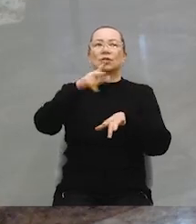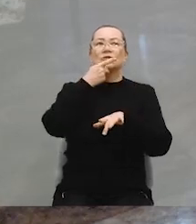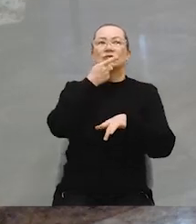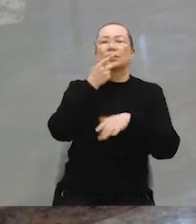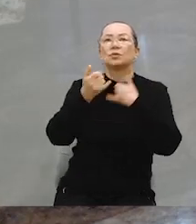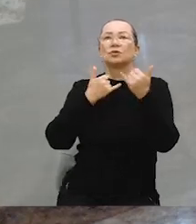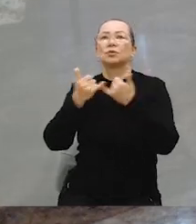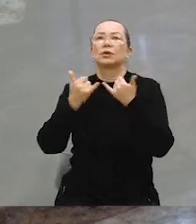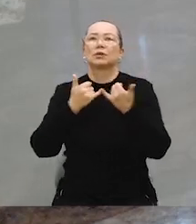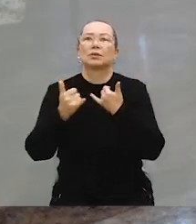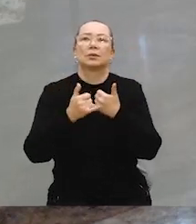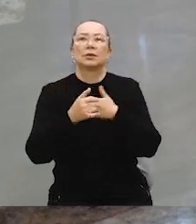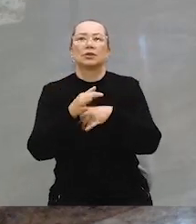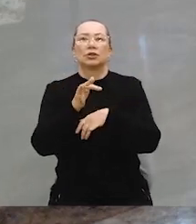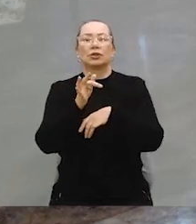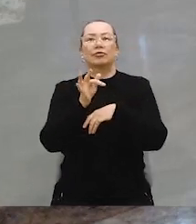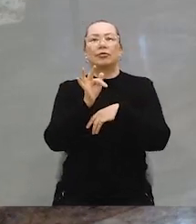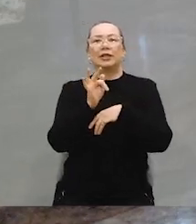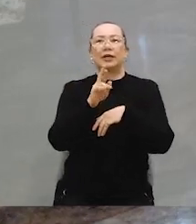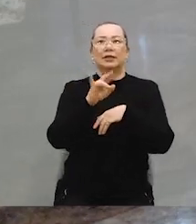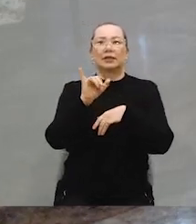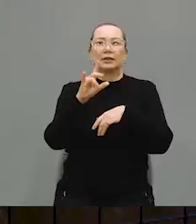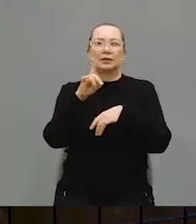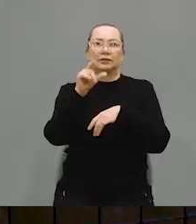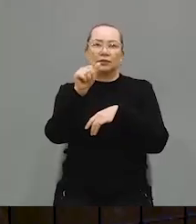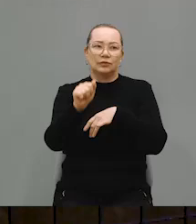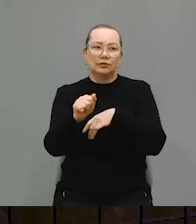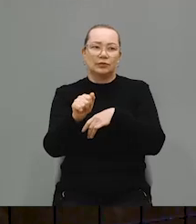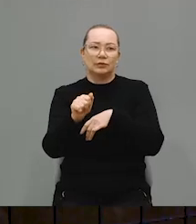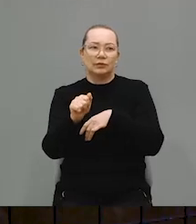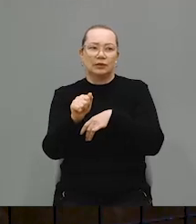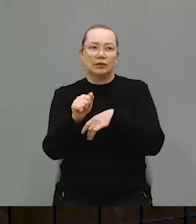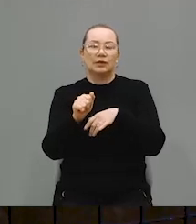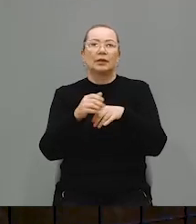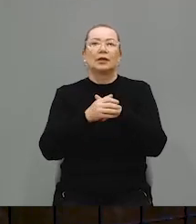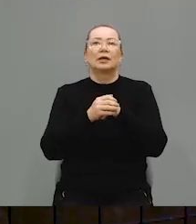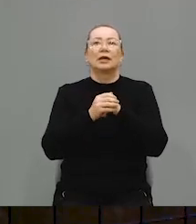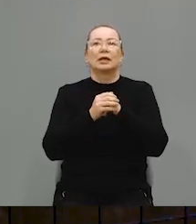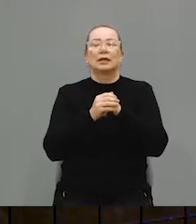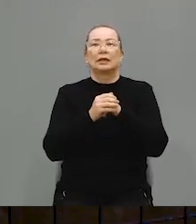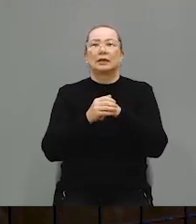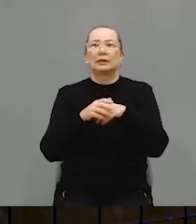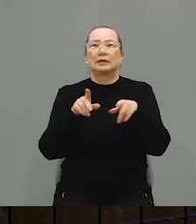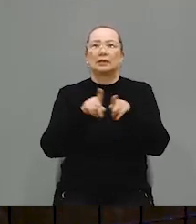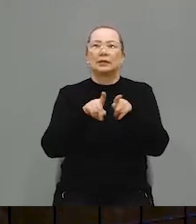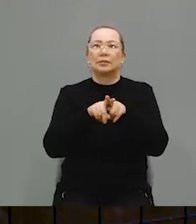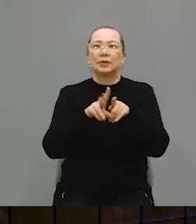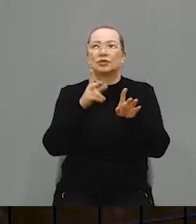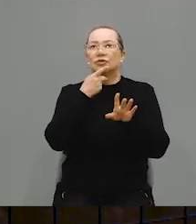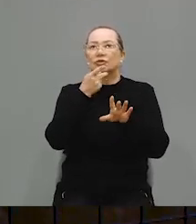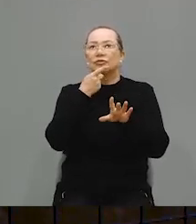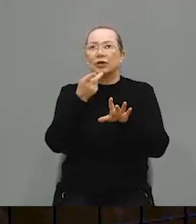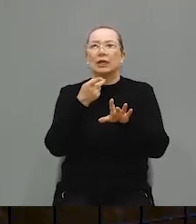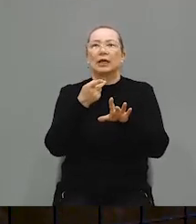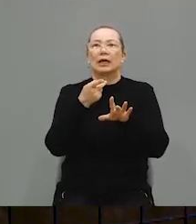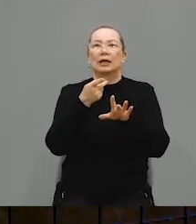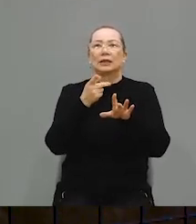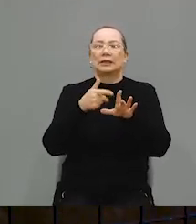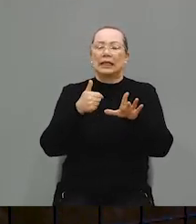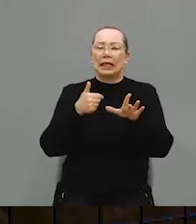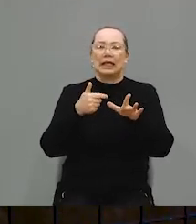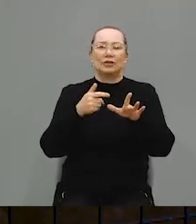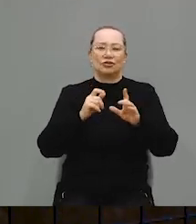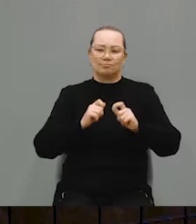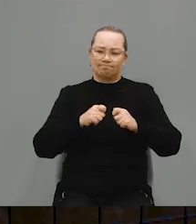por exemplo, de Frida Kahlo, que é uma personagem interessante dos autorretratos, no sentido de